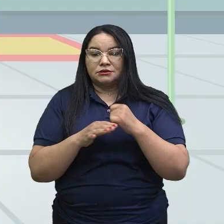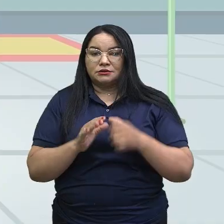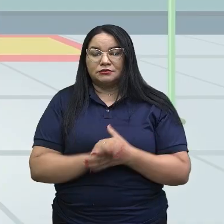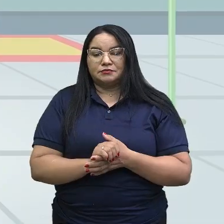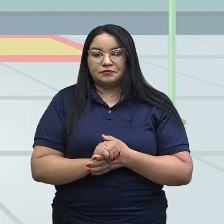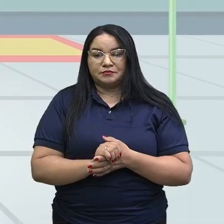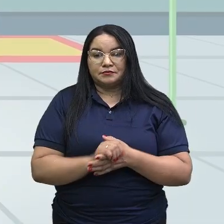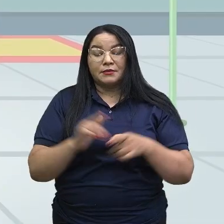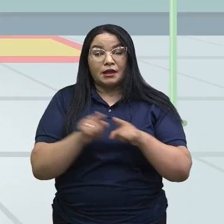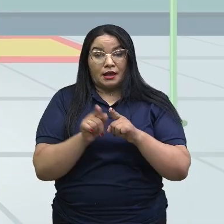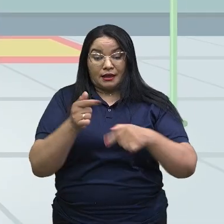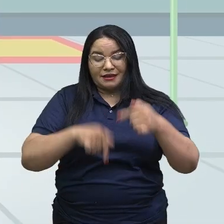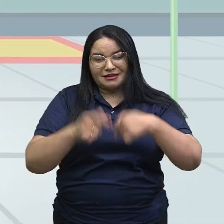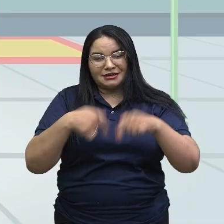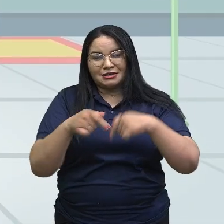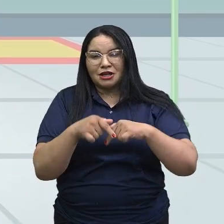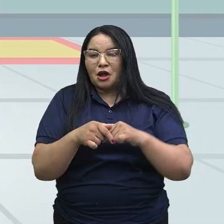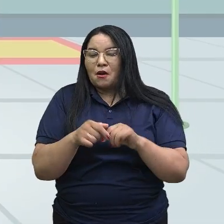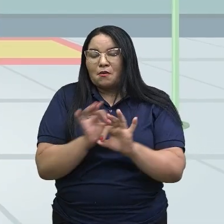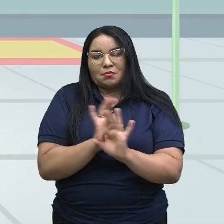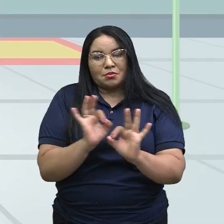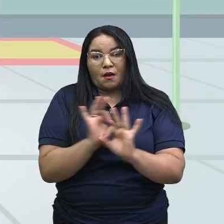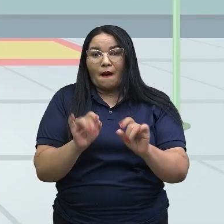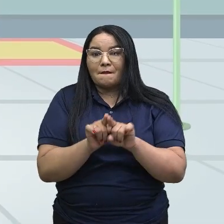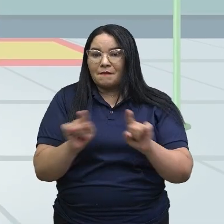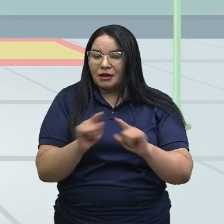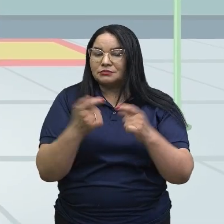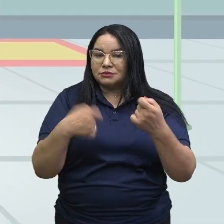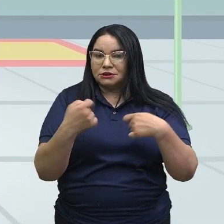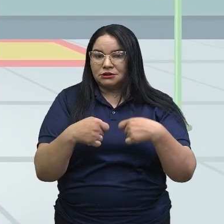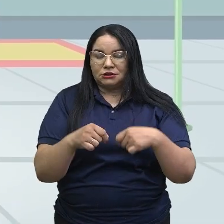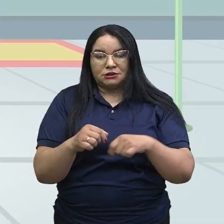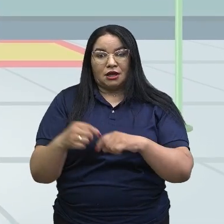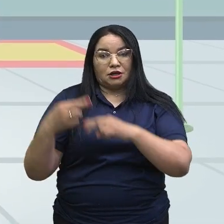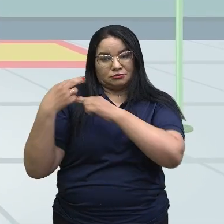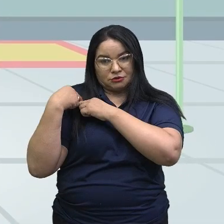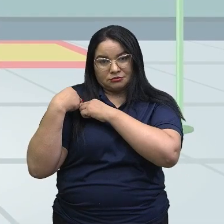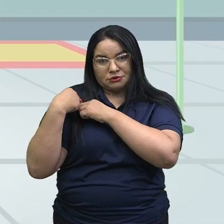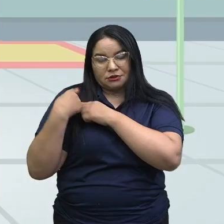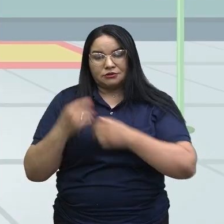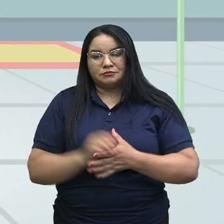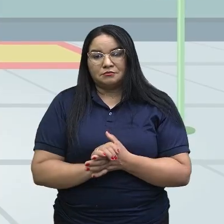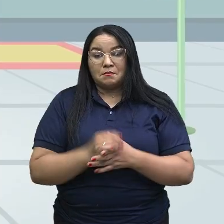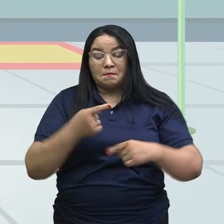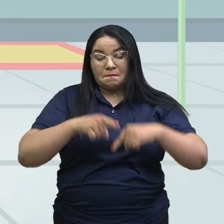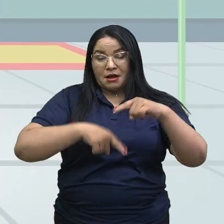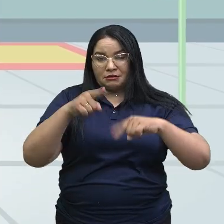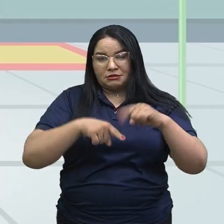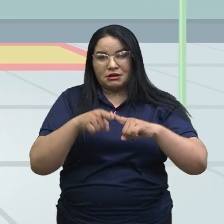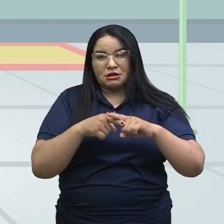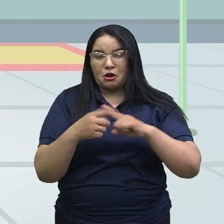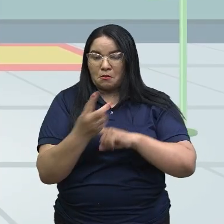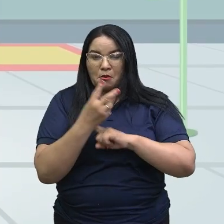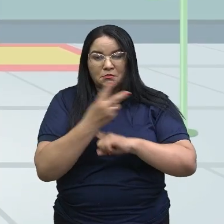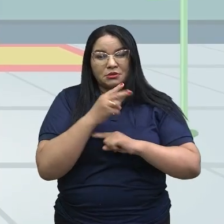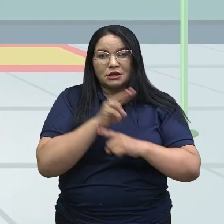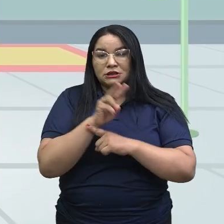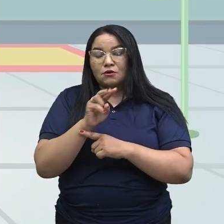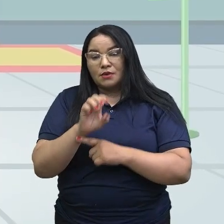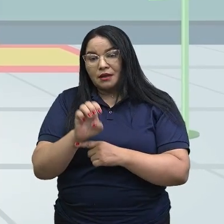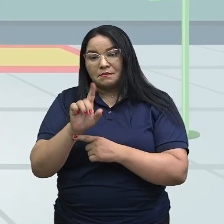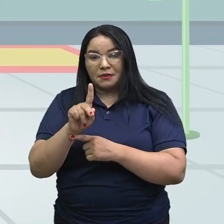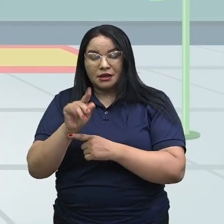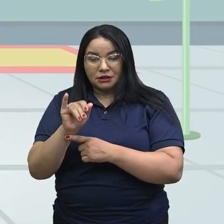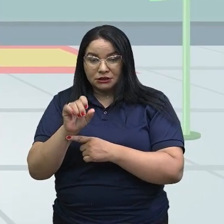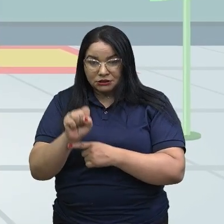A química é fascinante, mas exige responsabilidade. Usar os EPIs e EPCs corretamente é